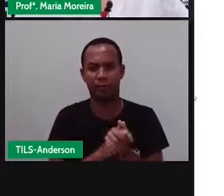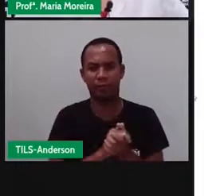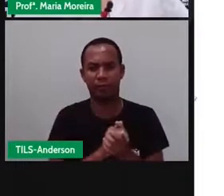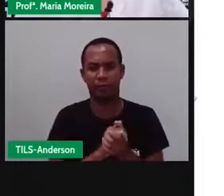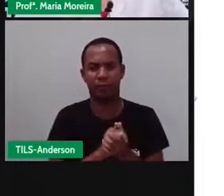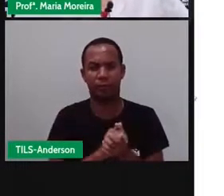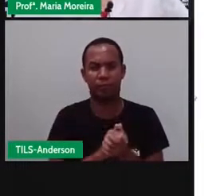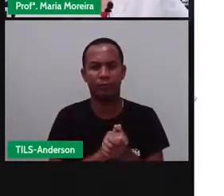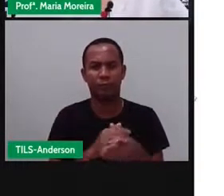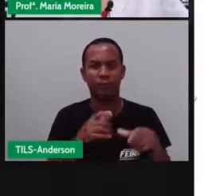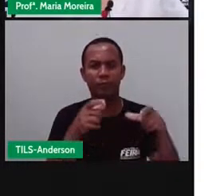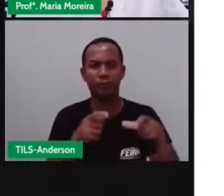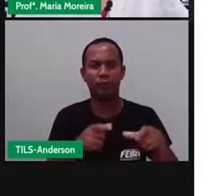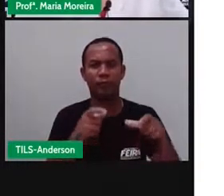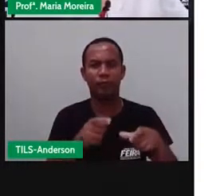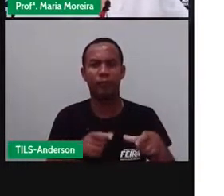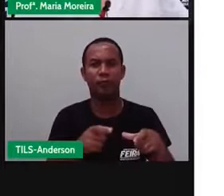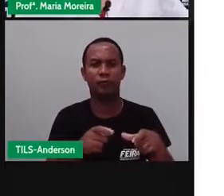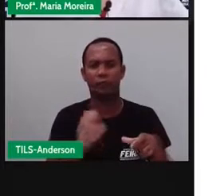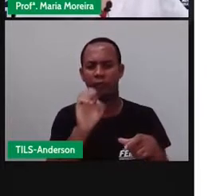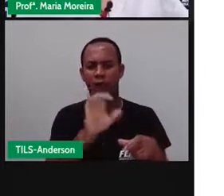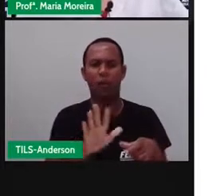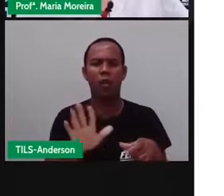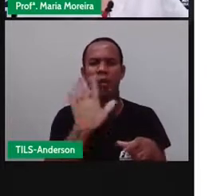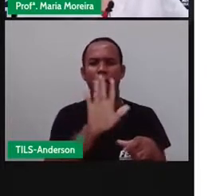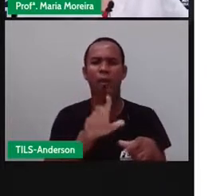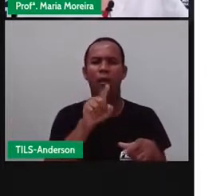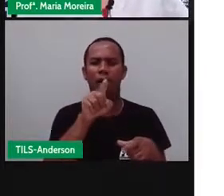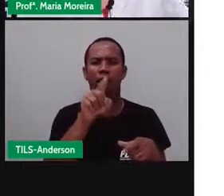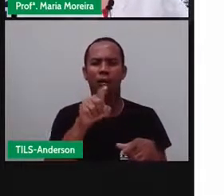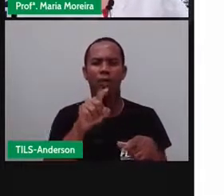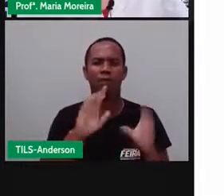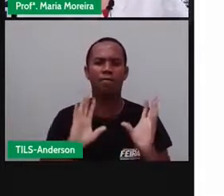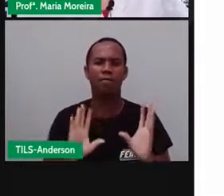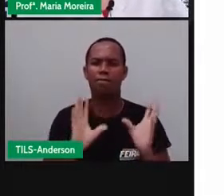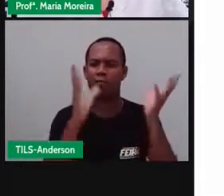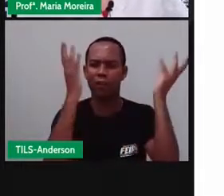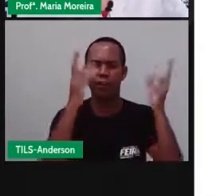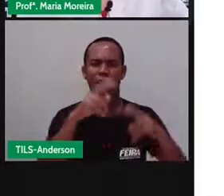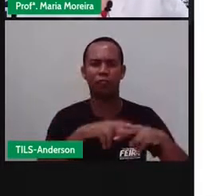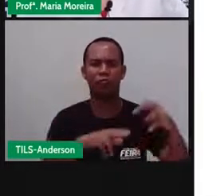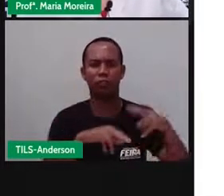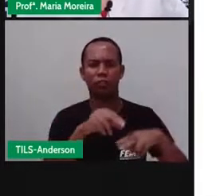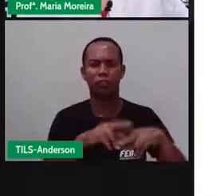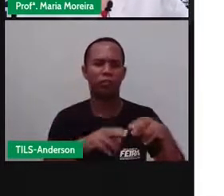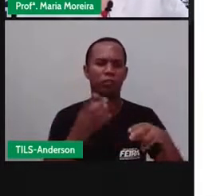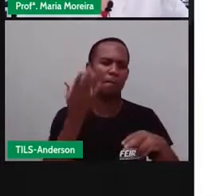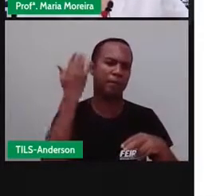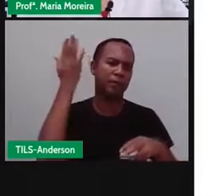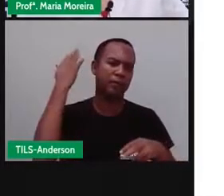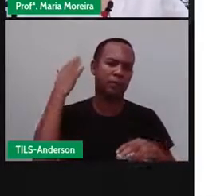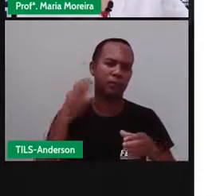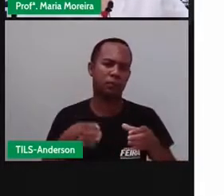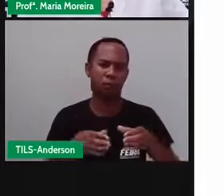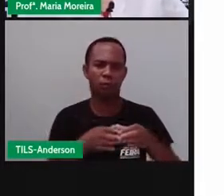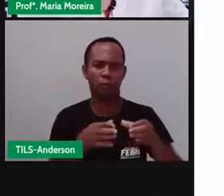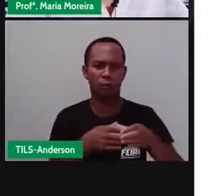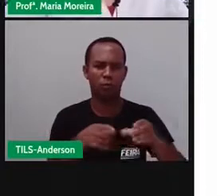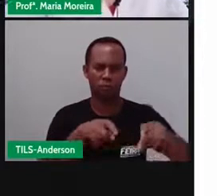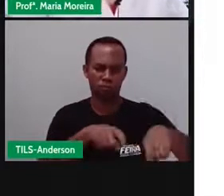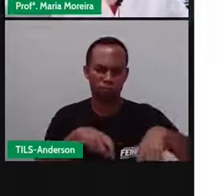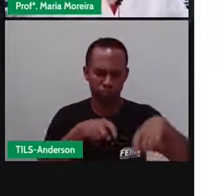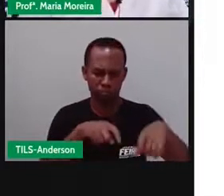É na Europa, né, a origem histórica das tradições juninas, quando os agricultores realizavam festas para comemorar o